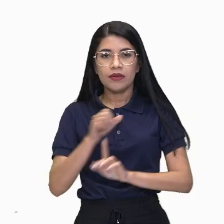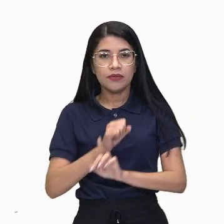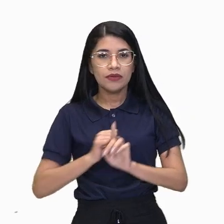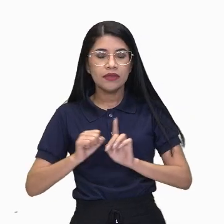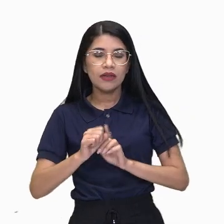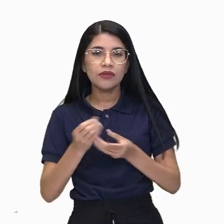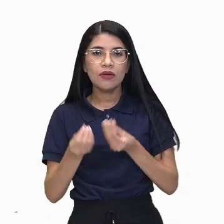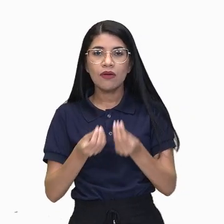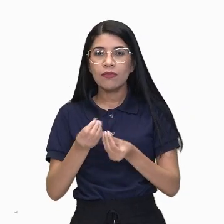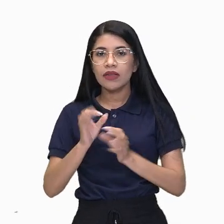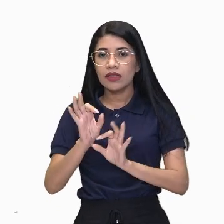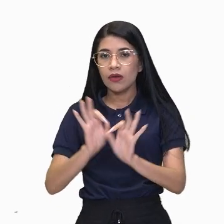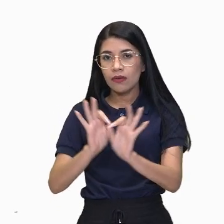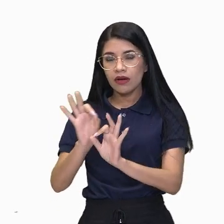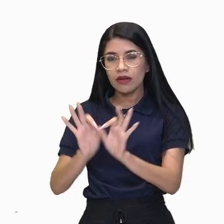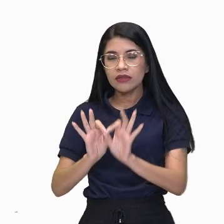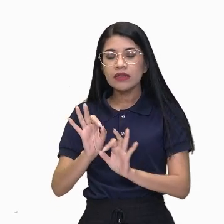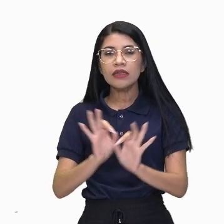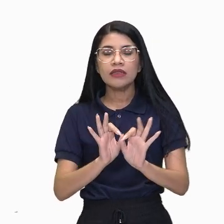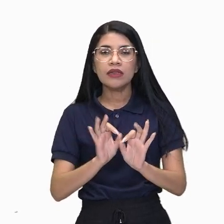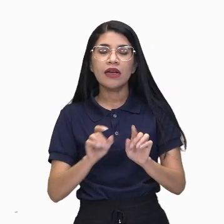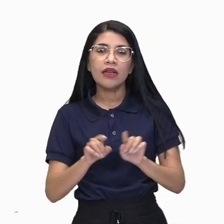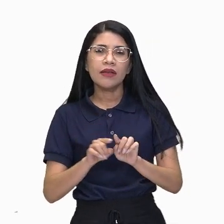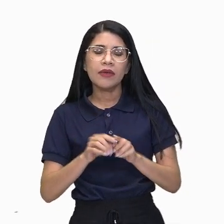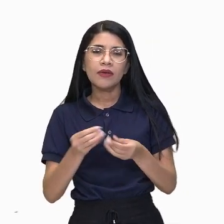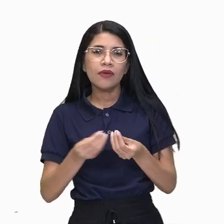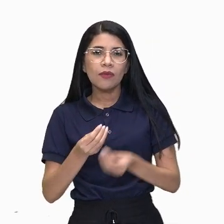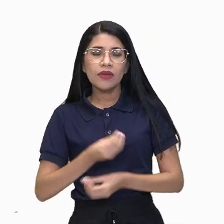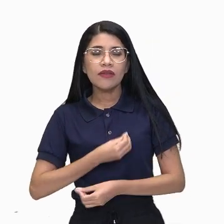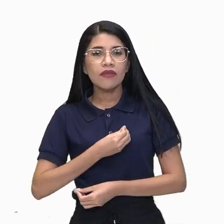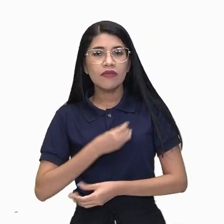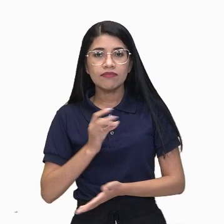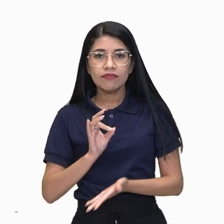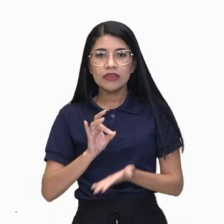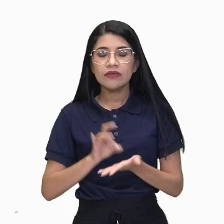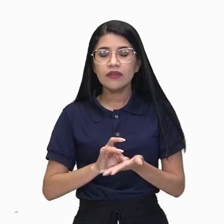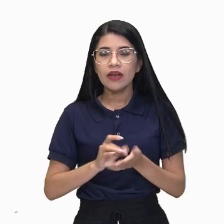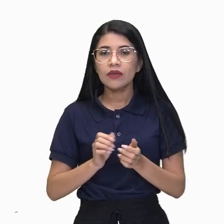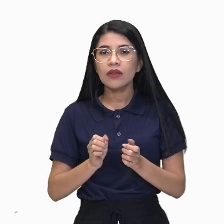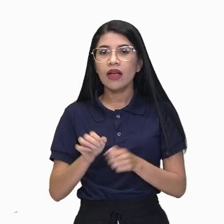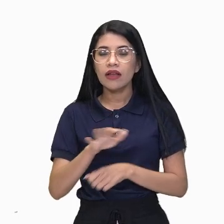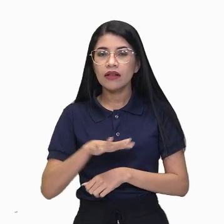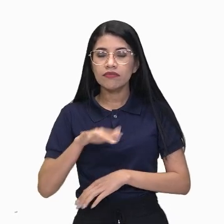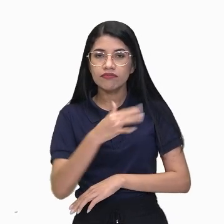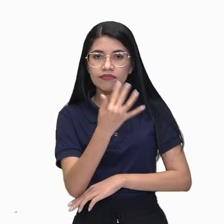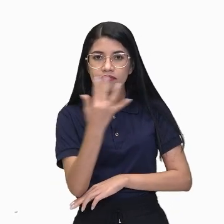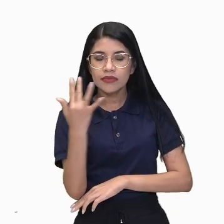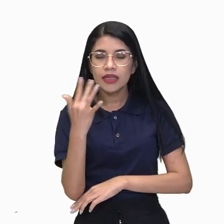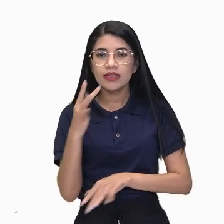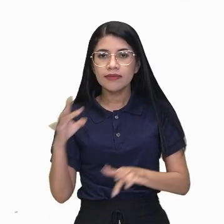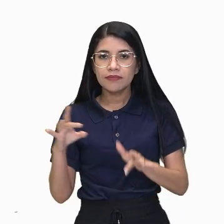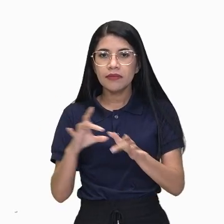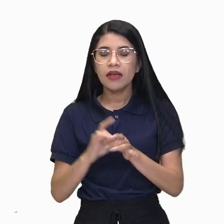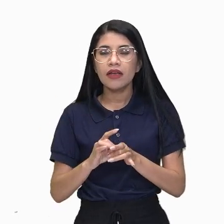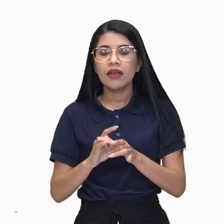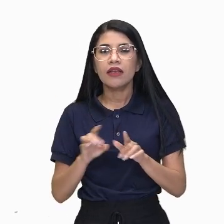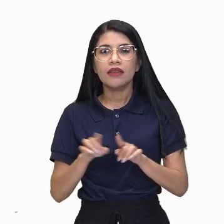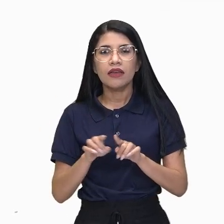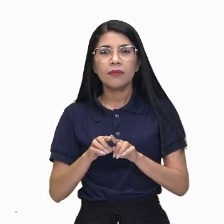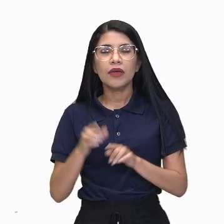se organizam, a maneira como eles vivem de fato, né, junto com a natureza, né, usando todo esse